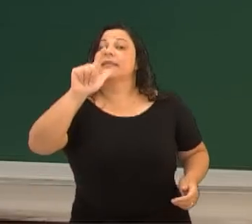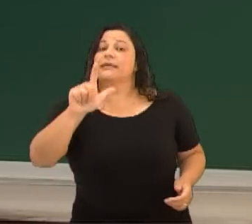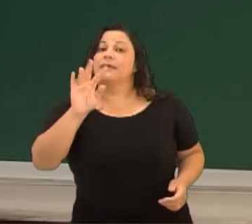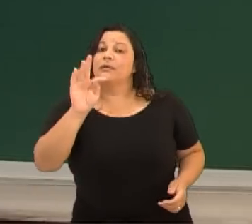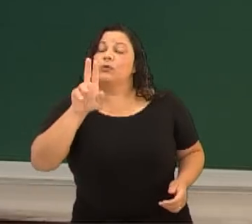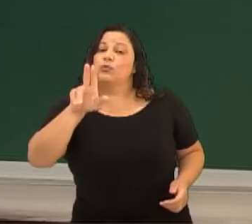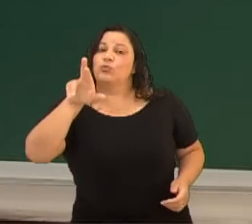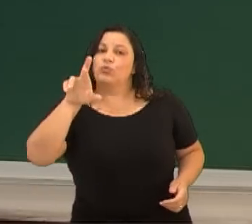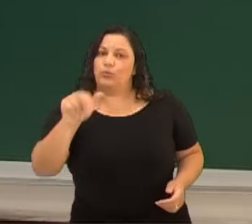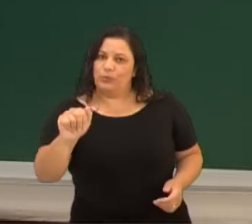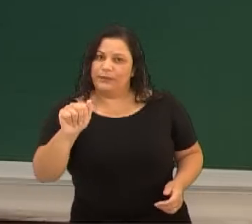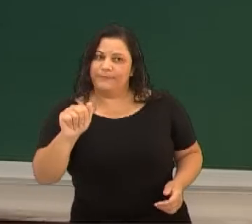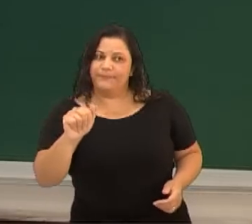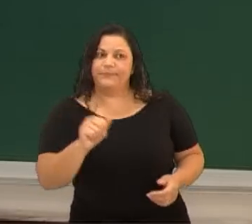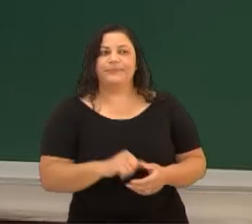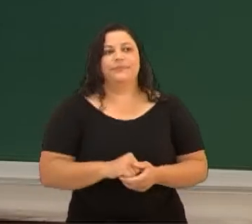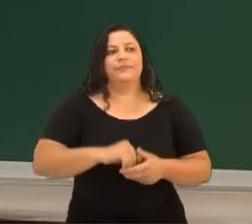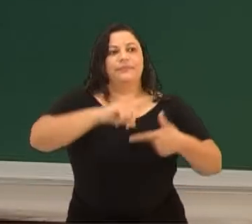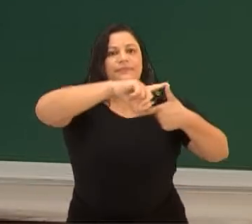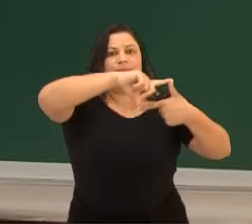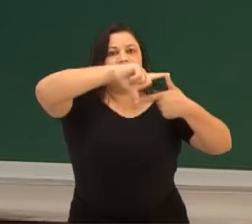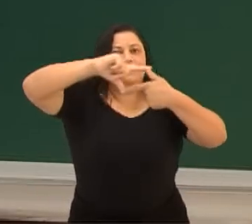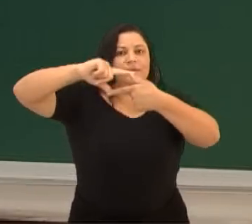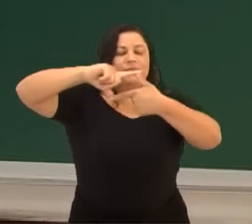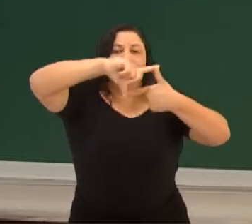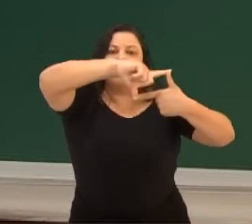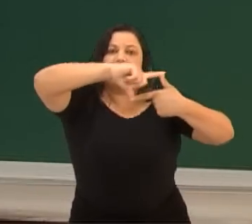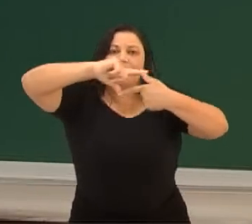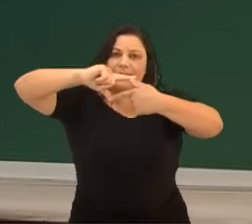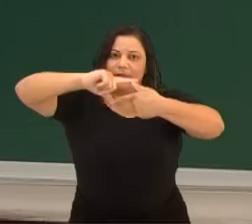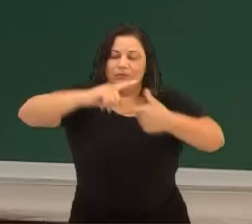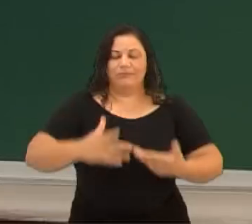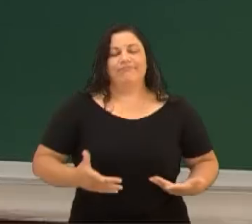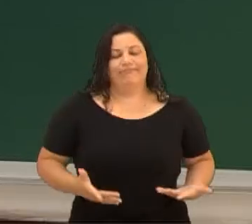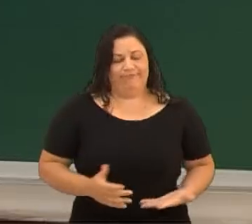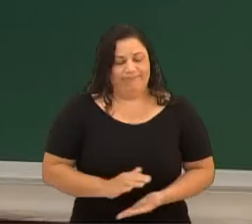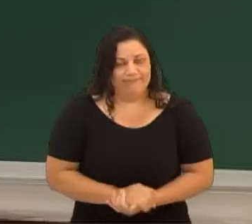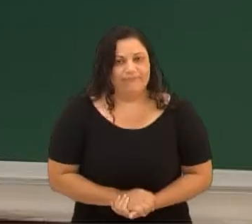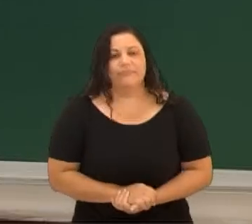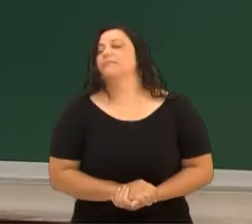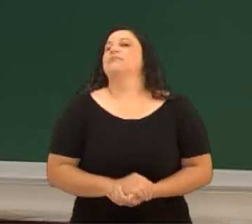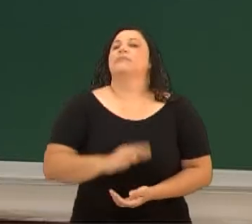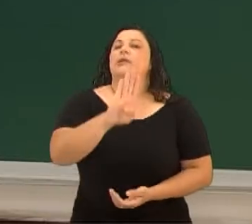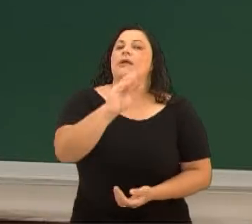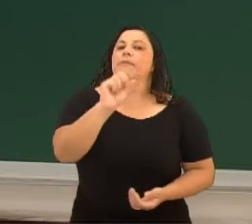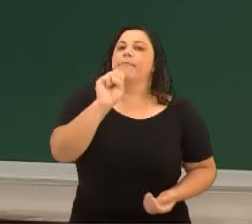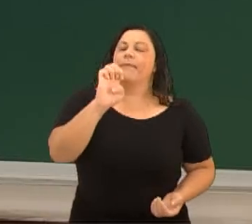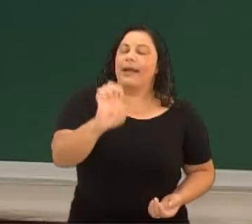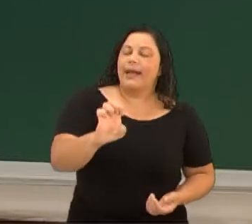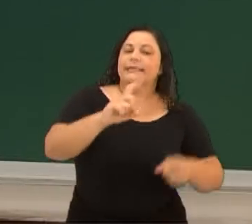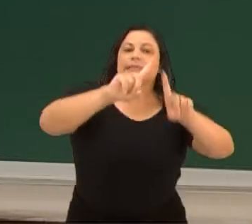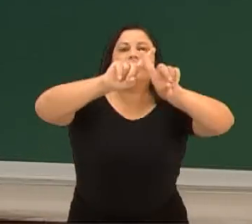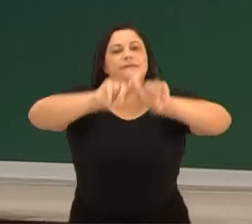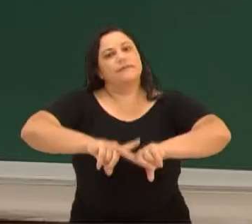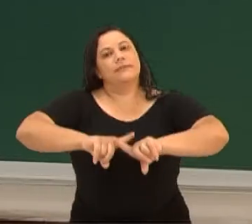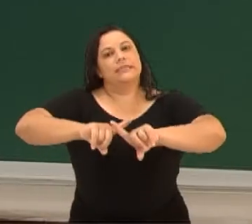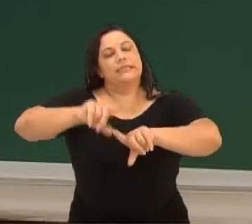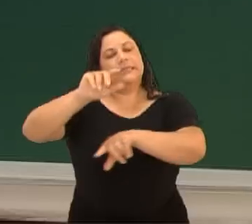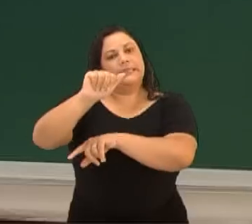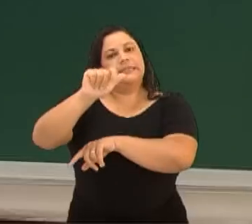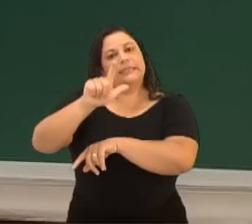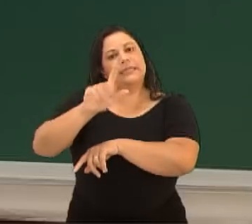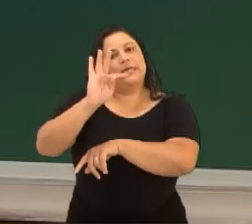formato retangular. Qual é a fórmula do retângulo? Base vezes a altura,